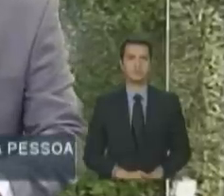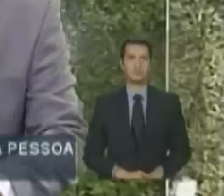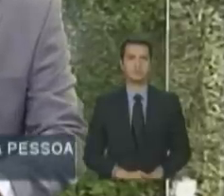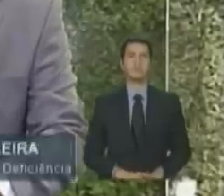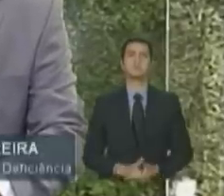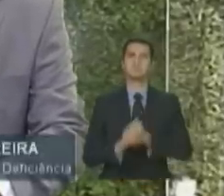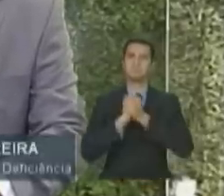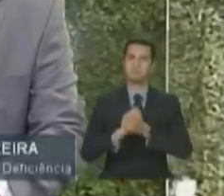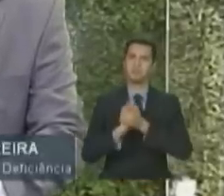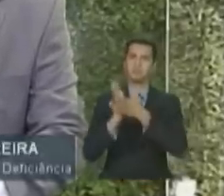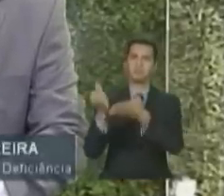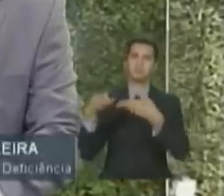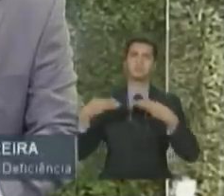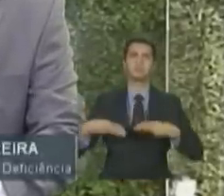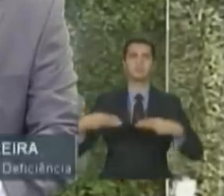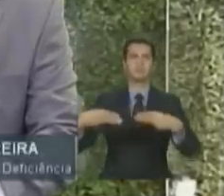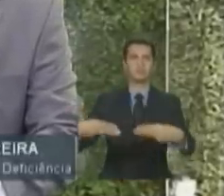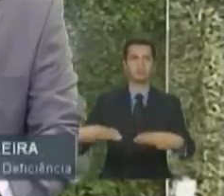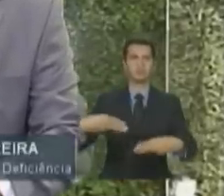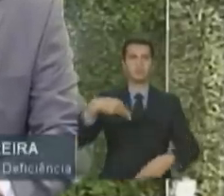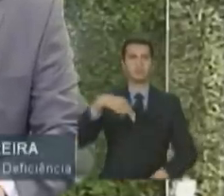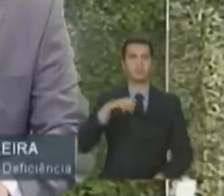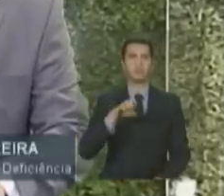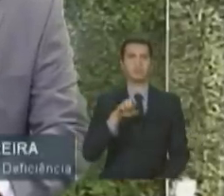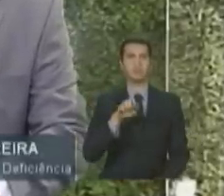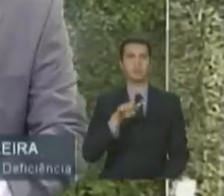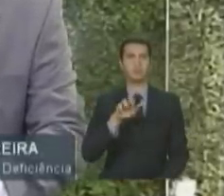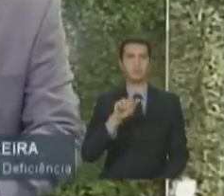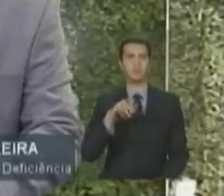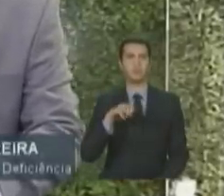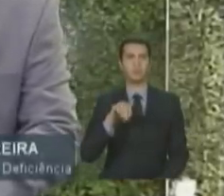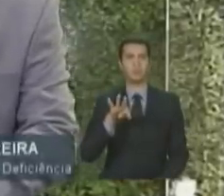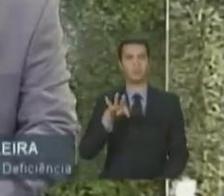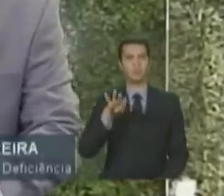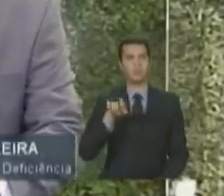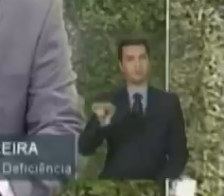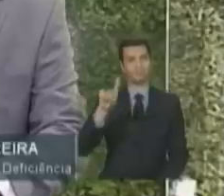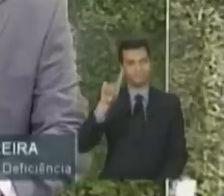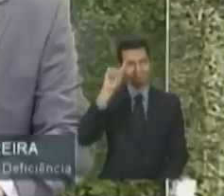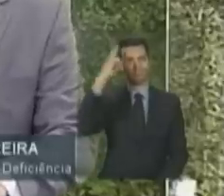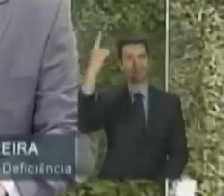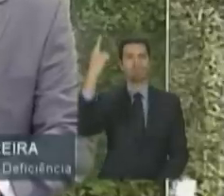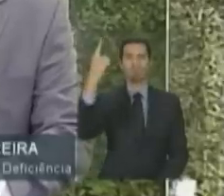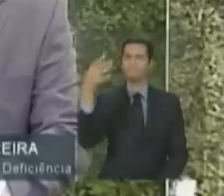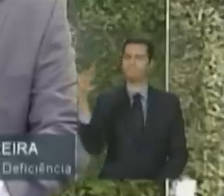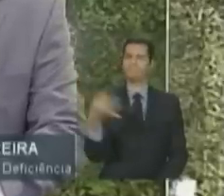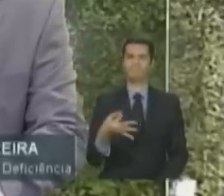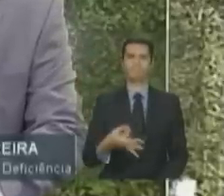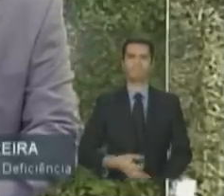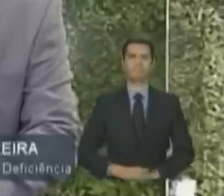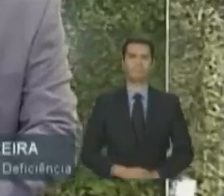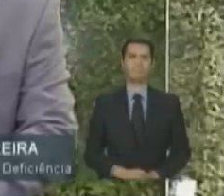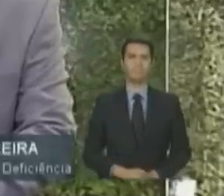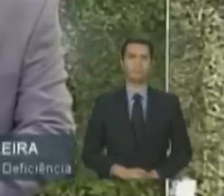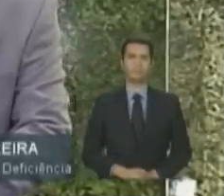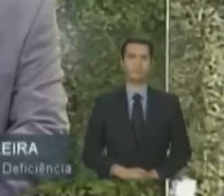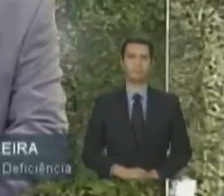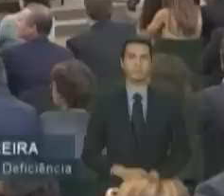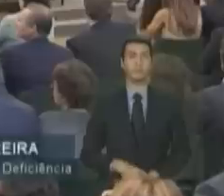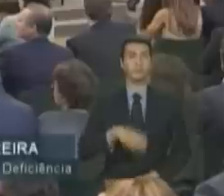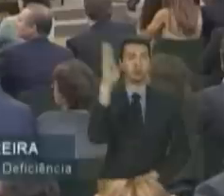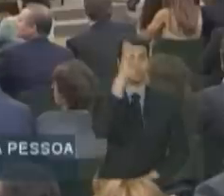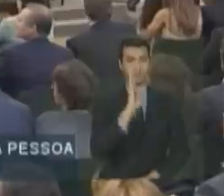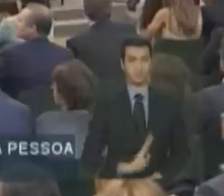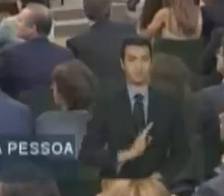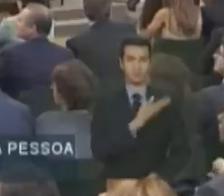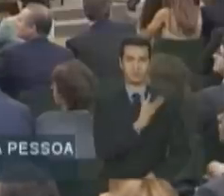Parabéns ao ministro Negromonte, por essa iniciativa, grande iniciativa. O governo brasileiro já